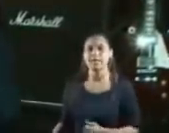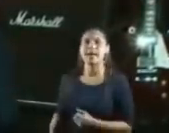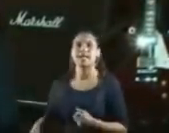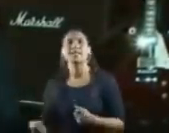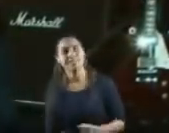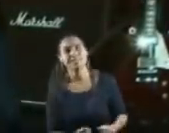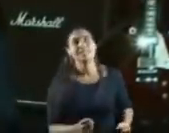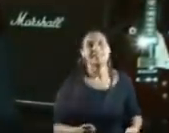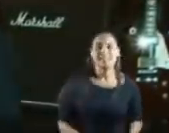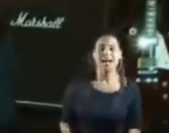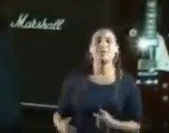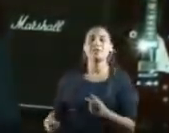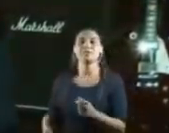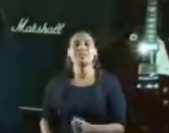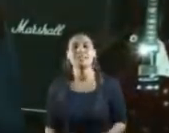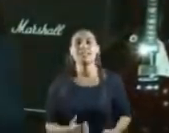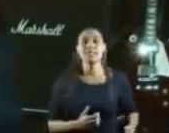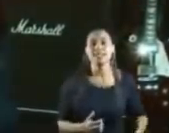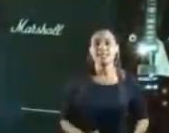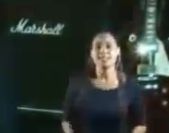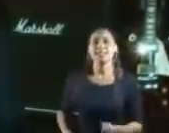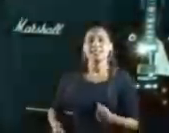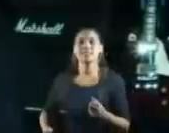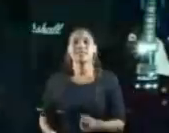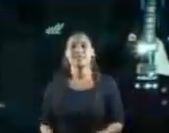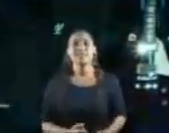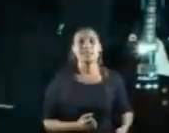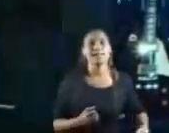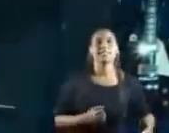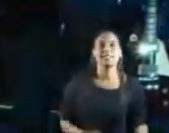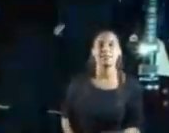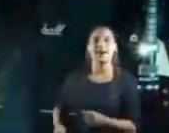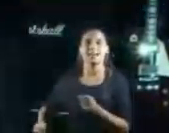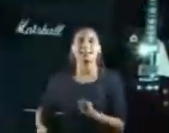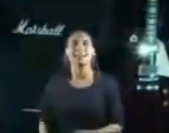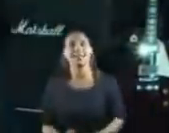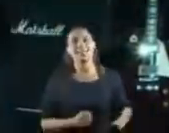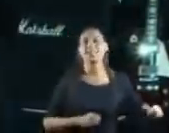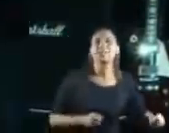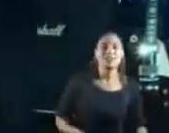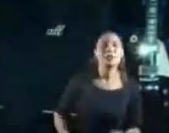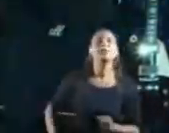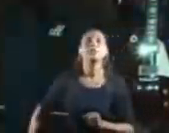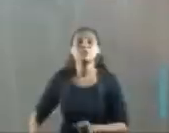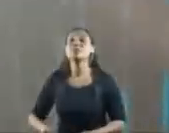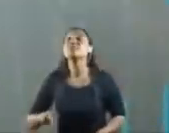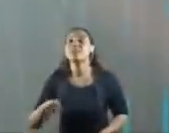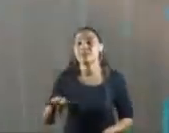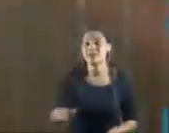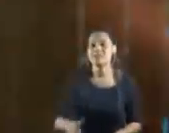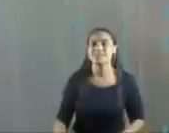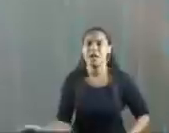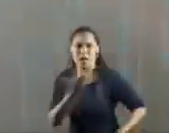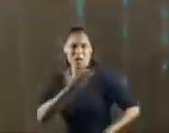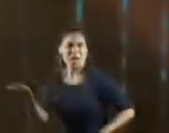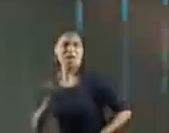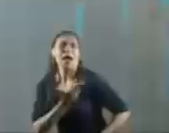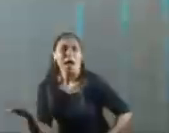da. Da da da. Tony Carpa, amigo de